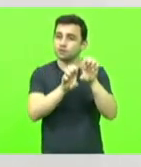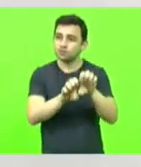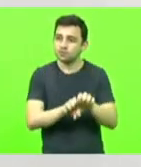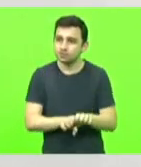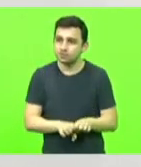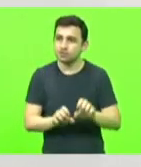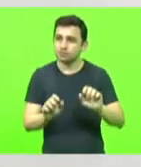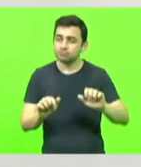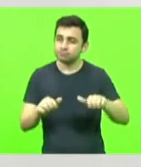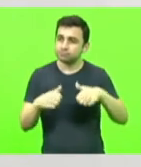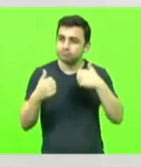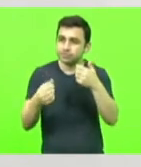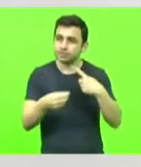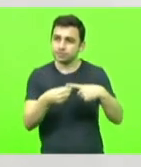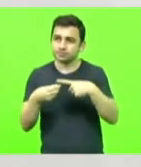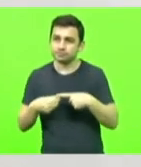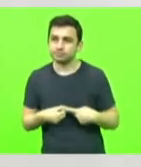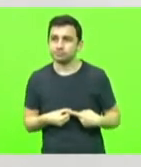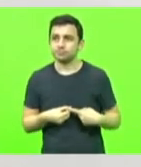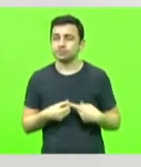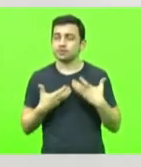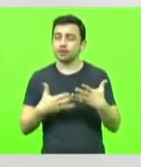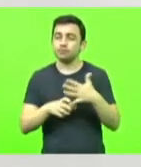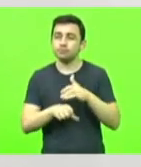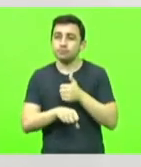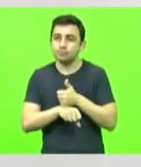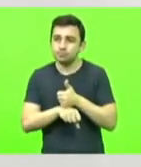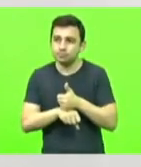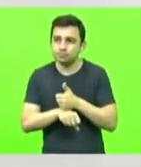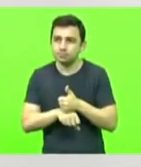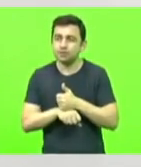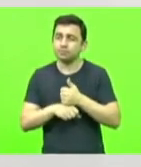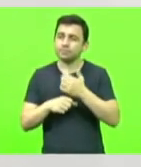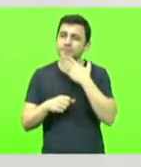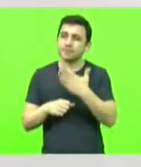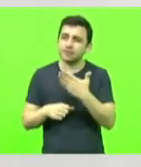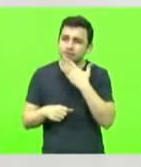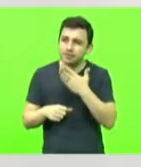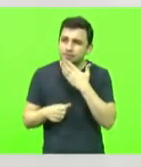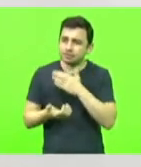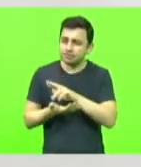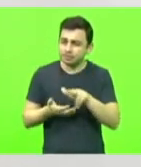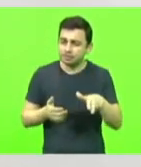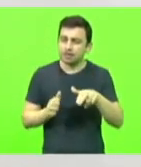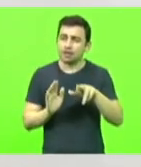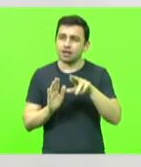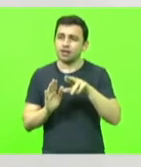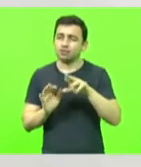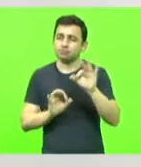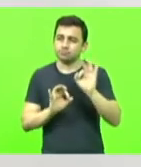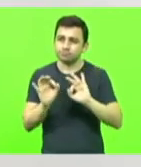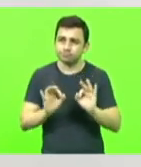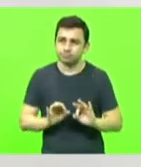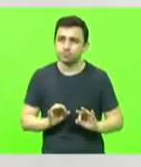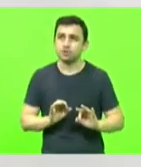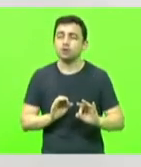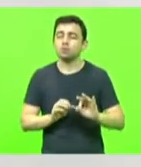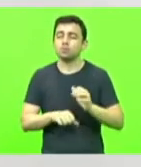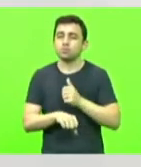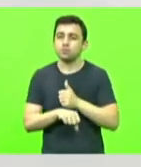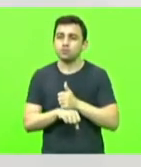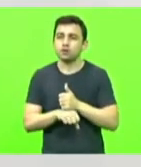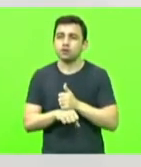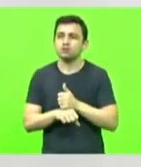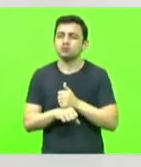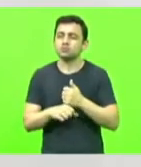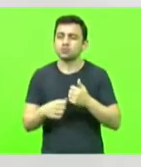nos municípios, clamam por profissionalização, clamam por regulamentação da profissão, clamam por condições mínimas de trabalho, clamam